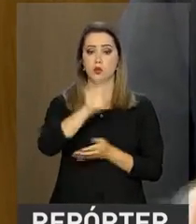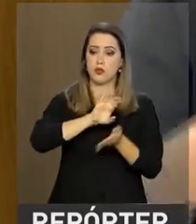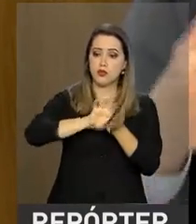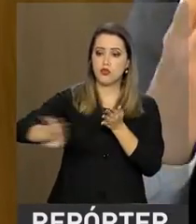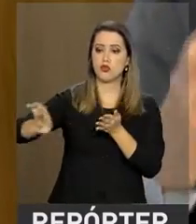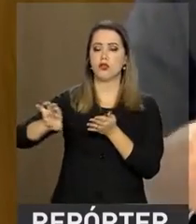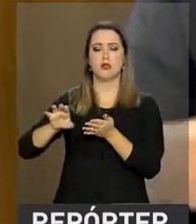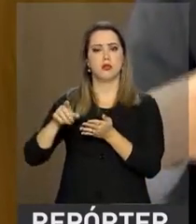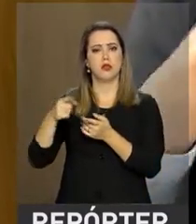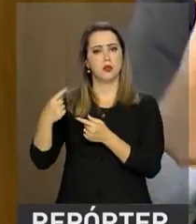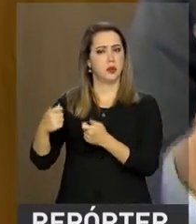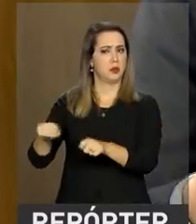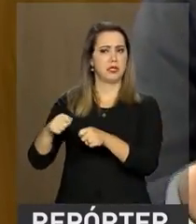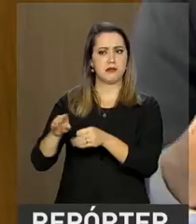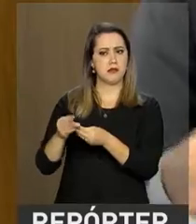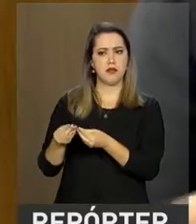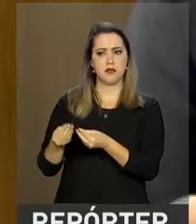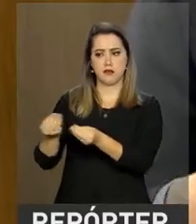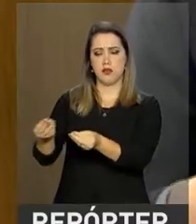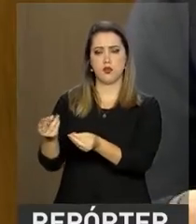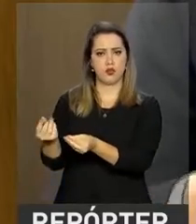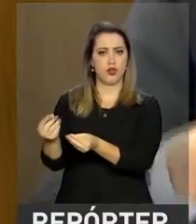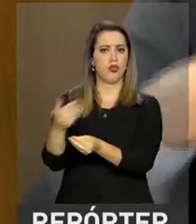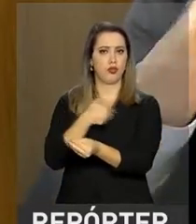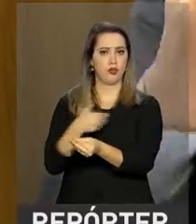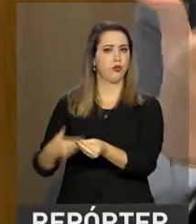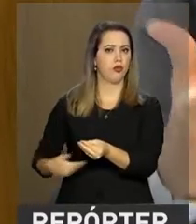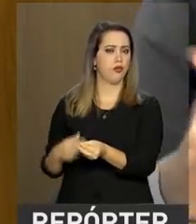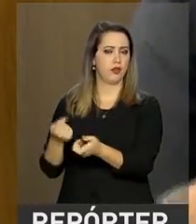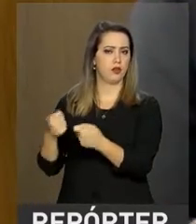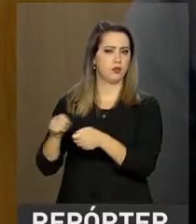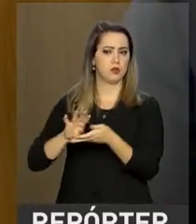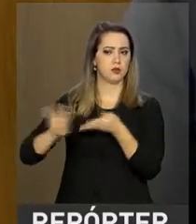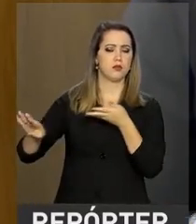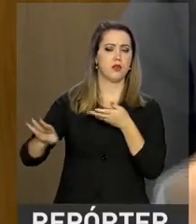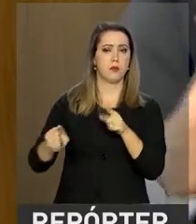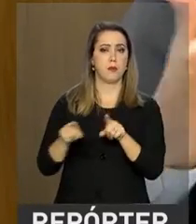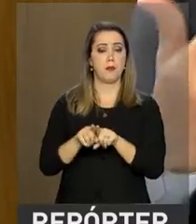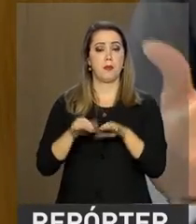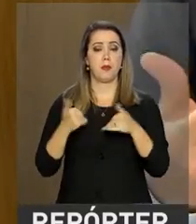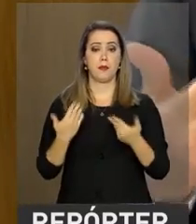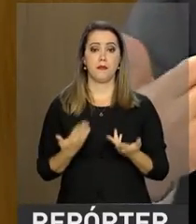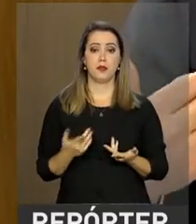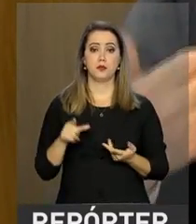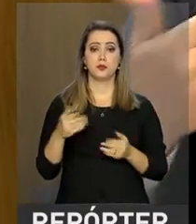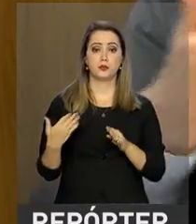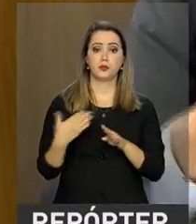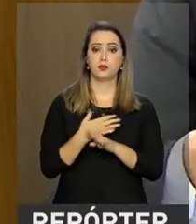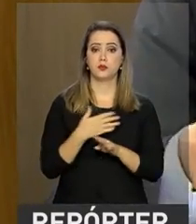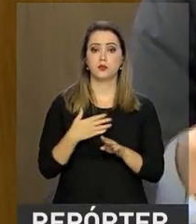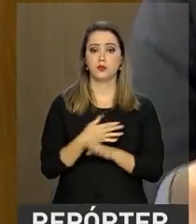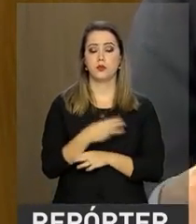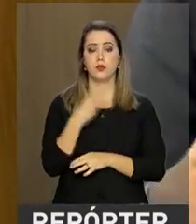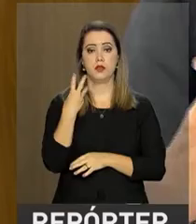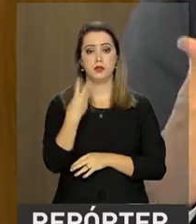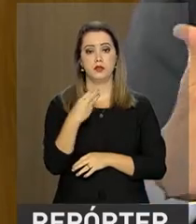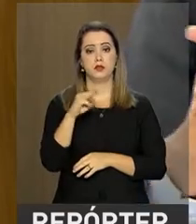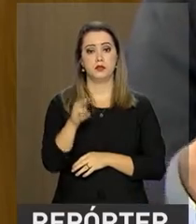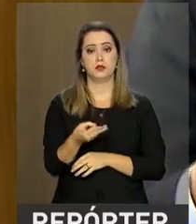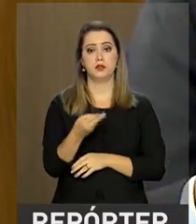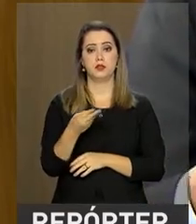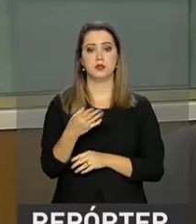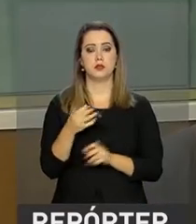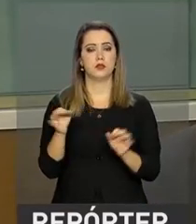é que estavam ganhando sem precisar o que estavam saindo do programa e entraram três milhões e 500 mil acabando